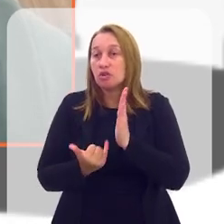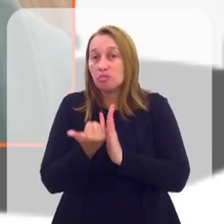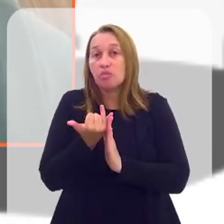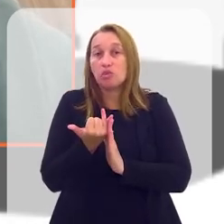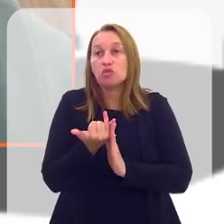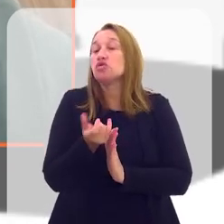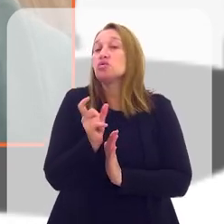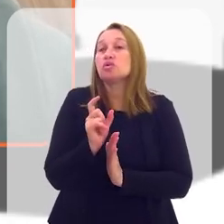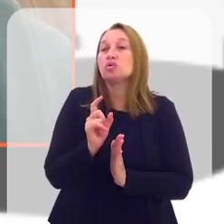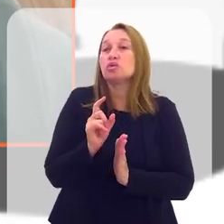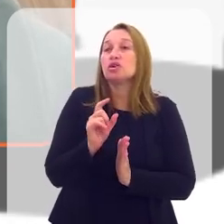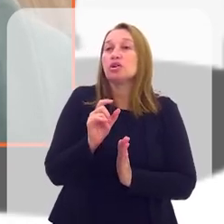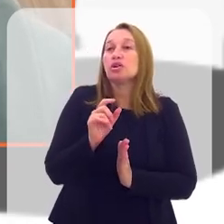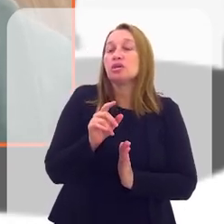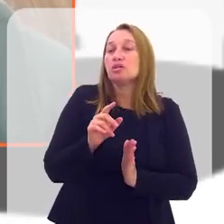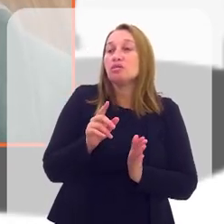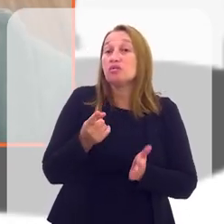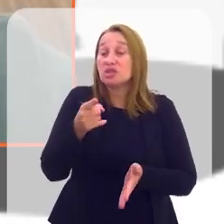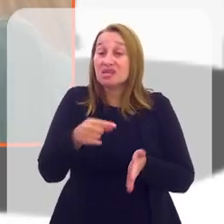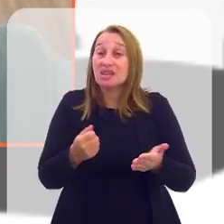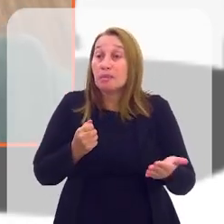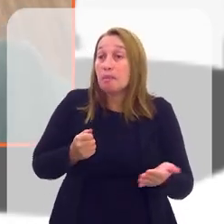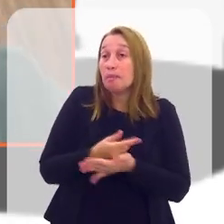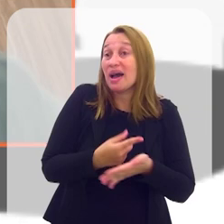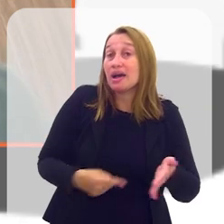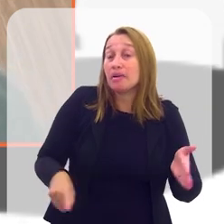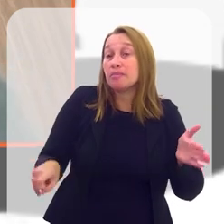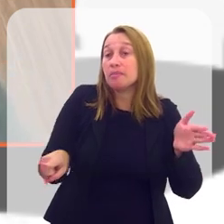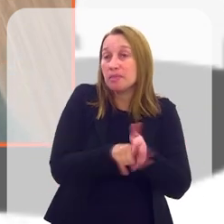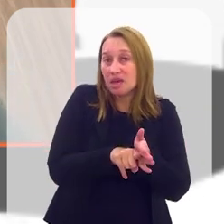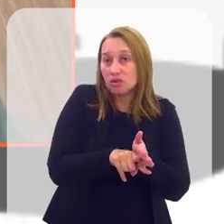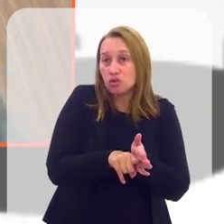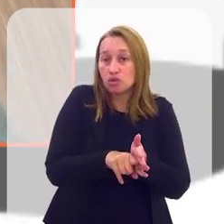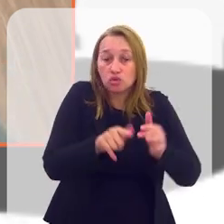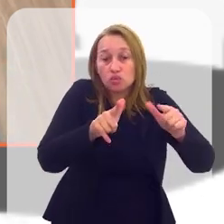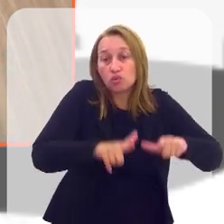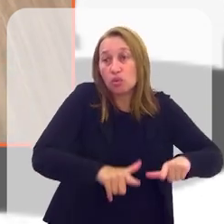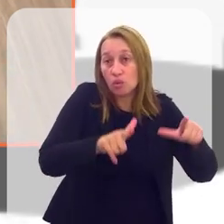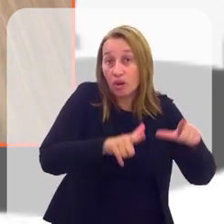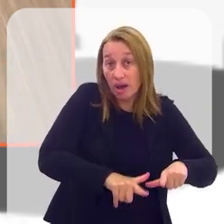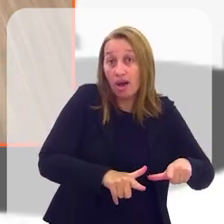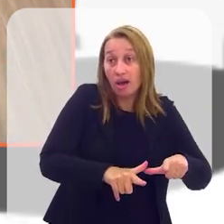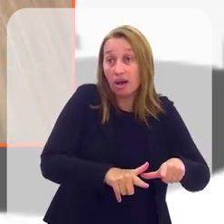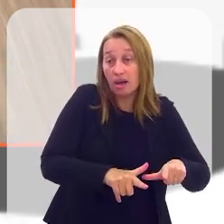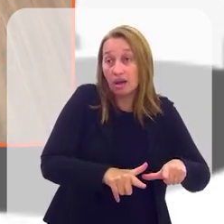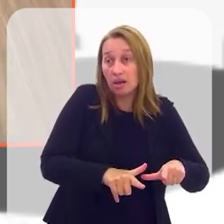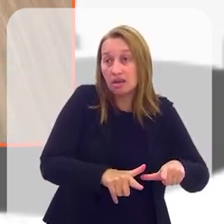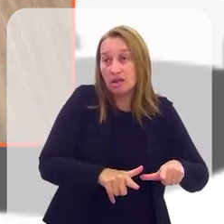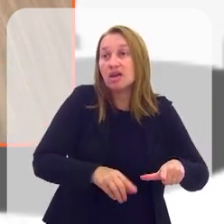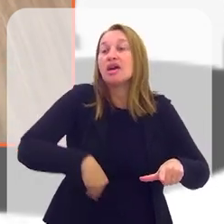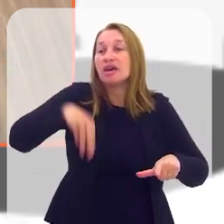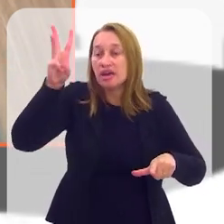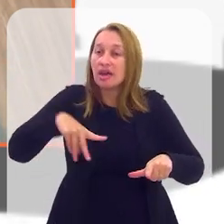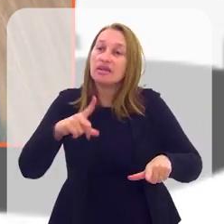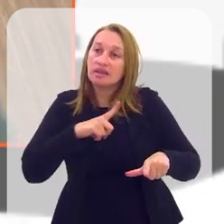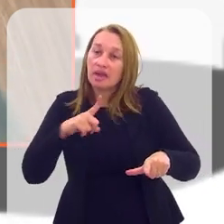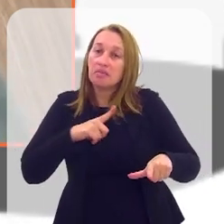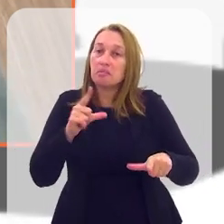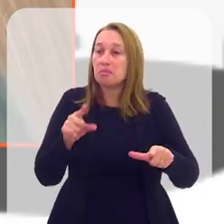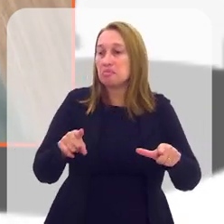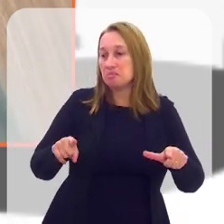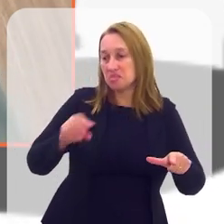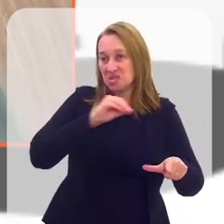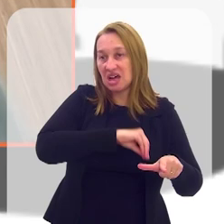imposto. O que é progressividade? Você paga menos em determinado local Quem tem menos